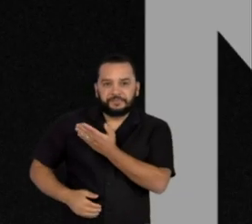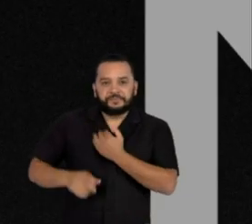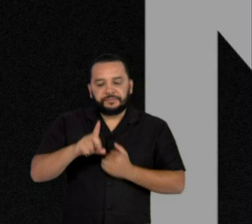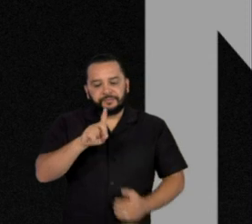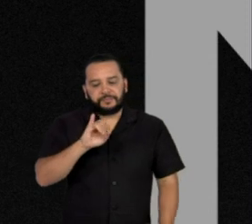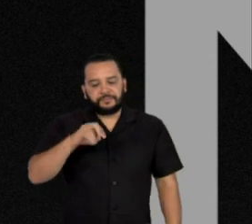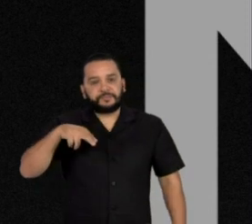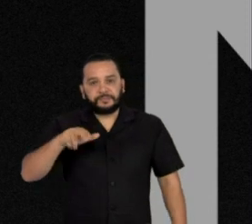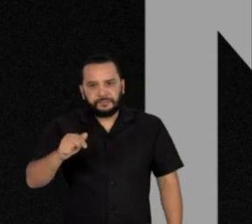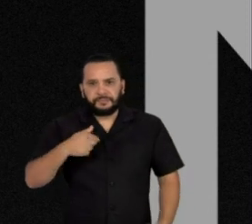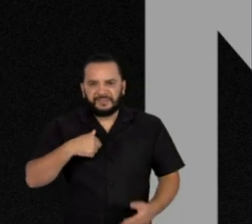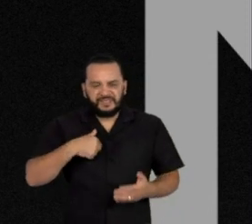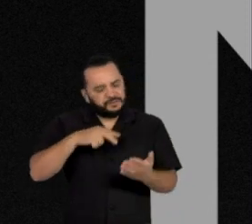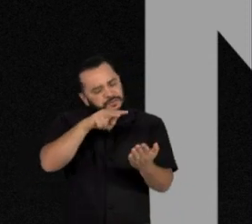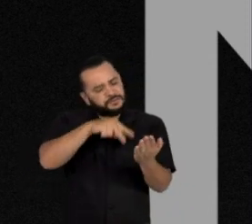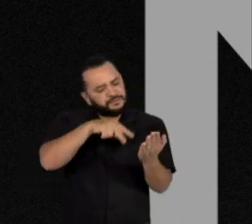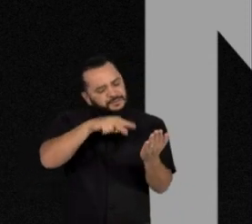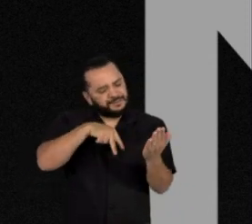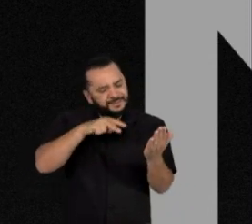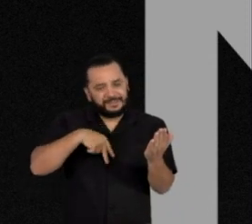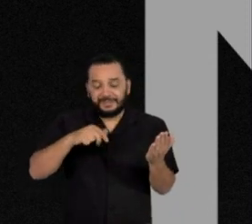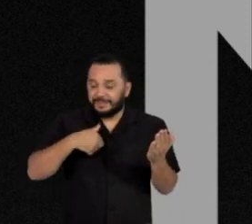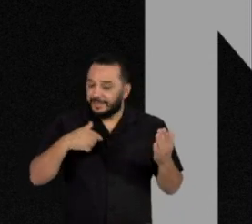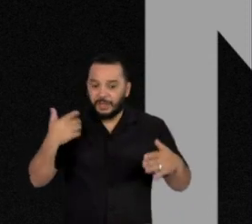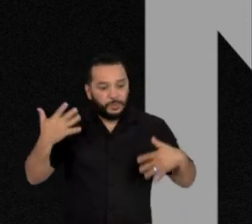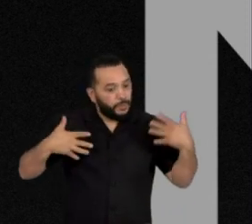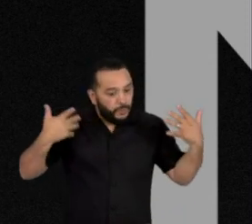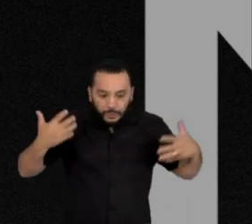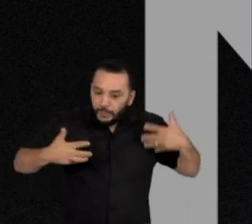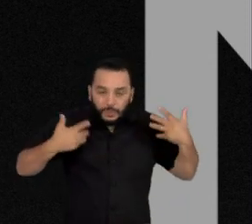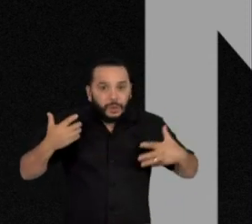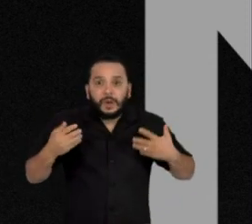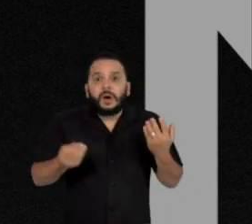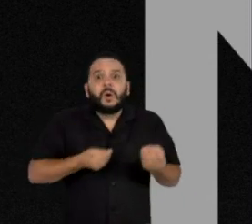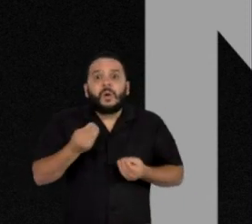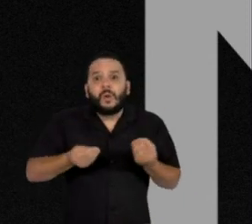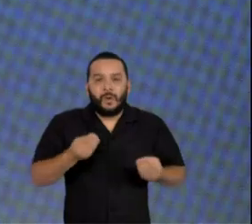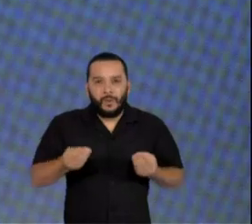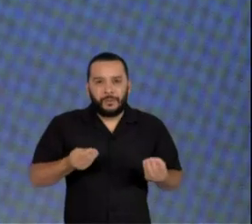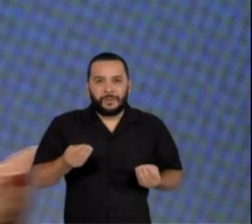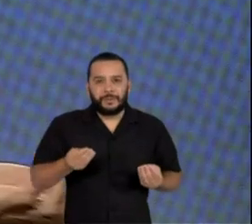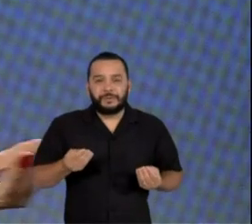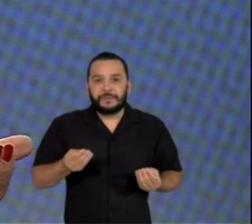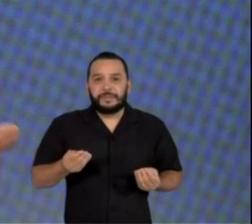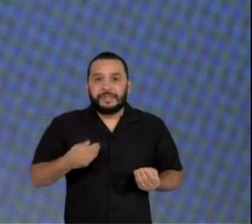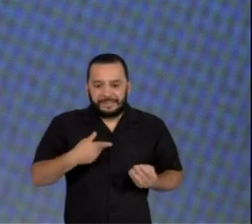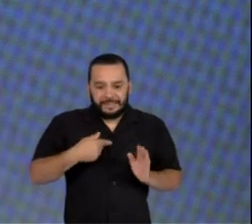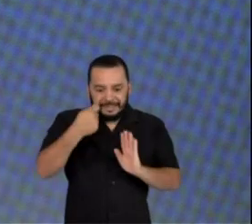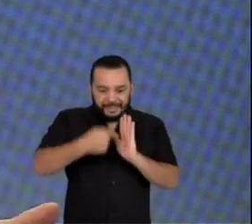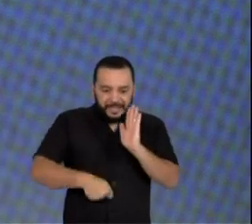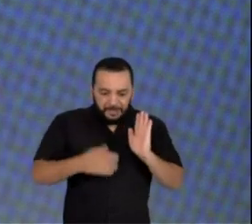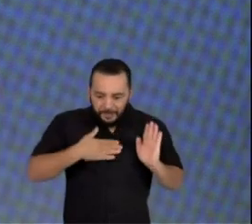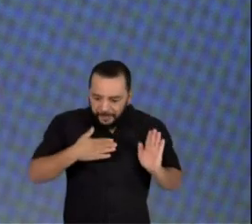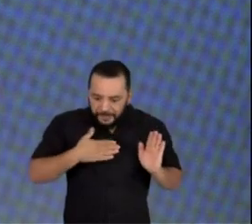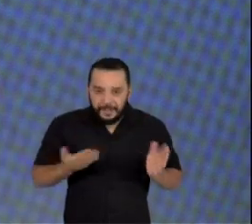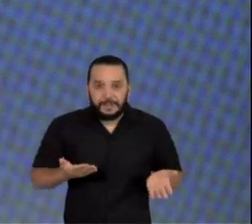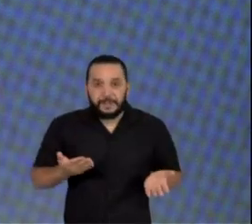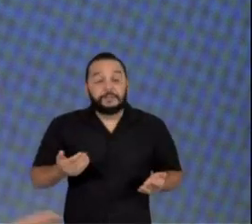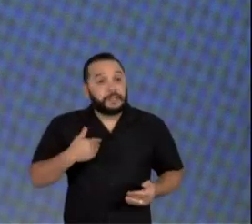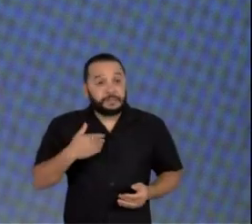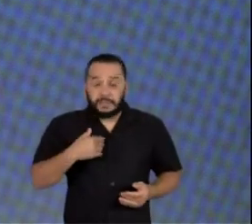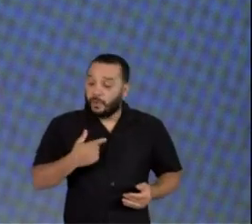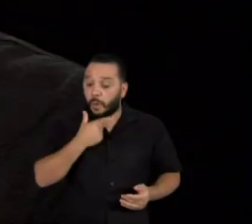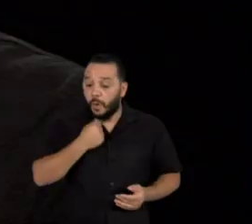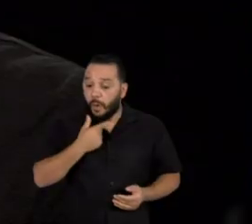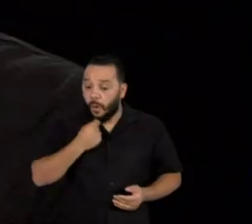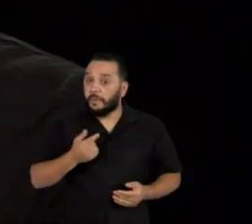a Dina, quando leu o texto, ficou louca. Ela falou, mas como que você vai dar isso? Você tem que dar esse texto para mim. Ele falou, Dina, mas eu escrevi para um